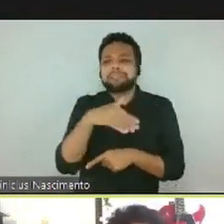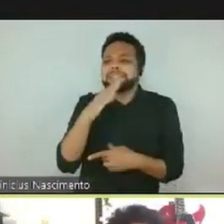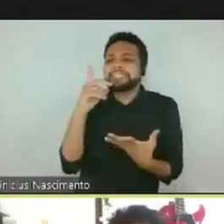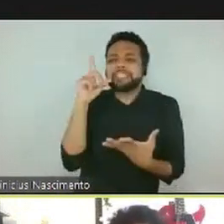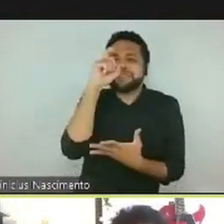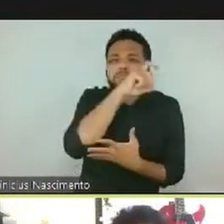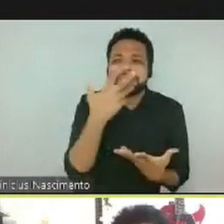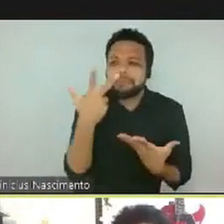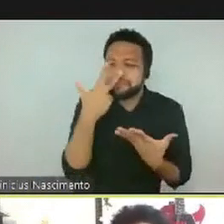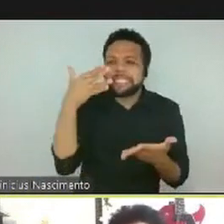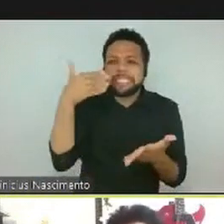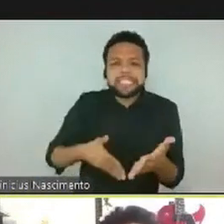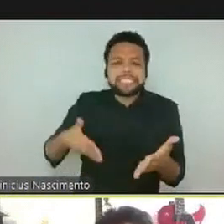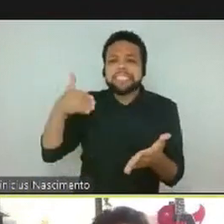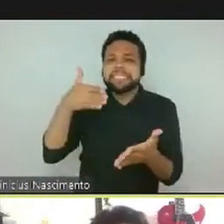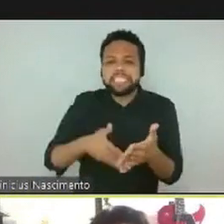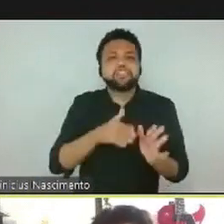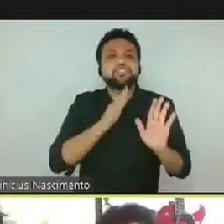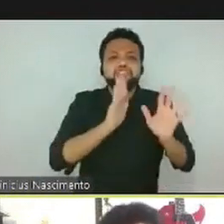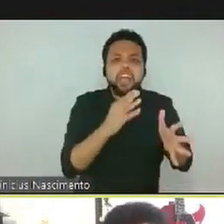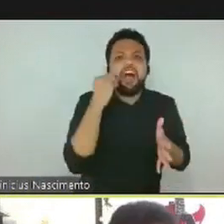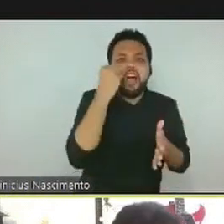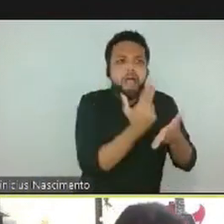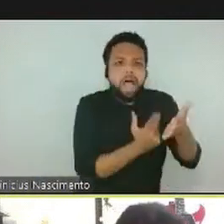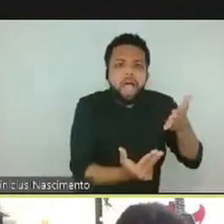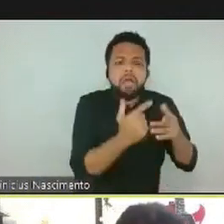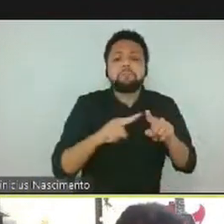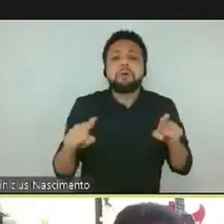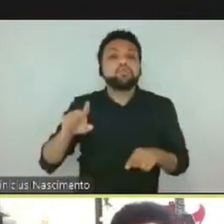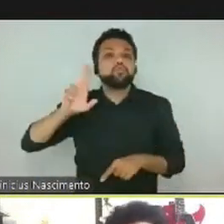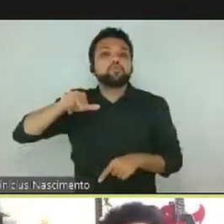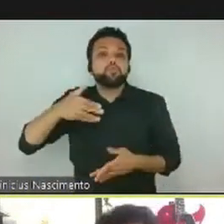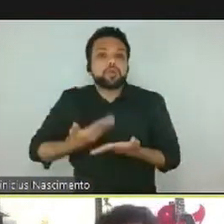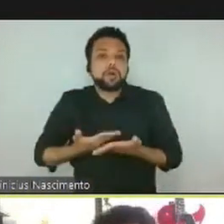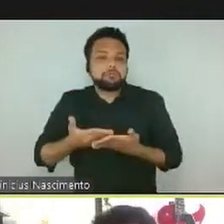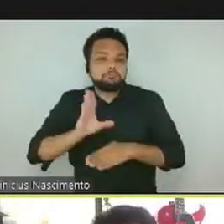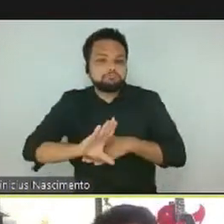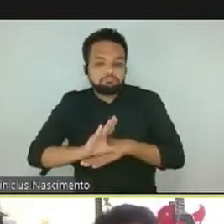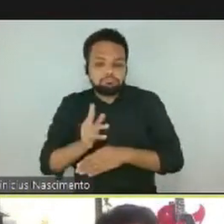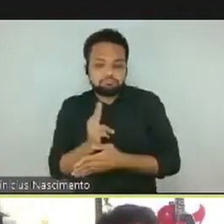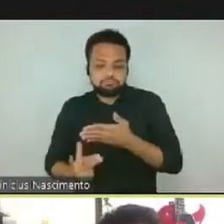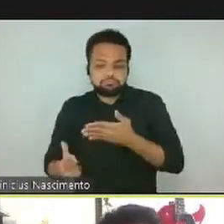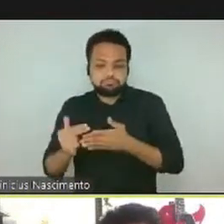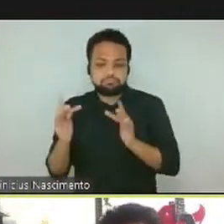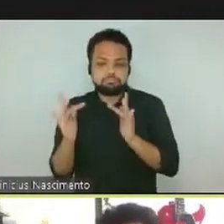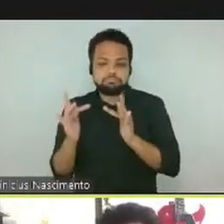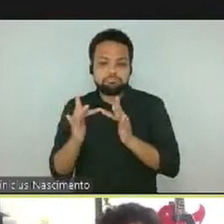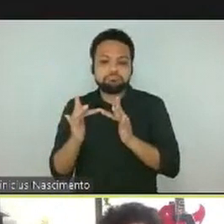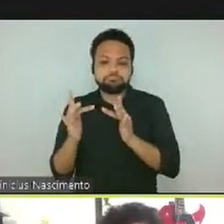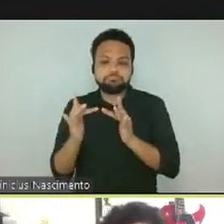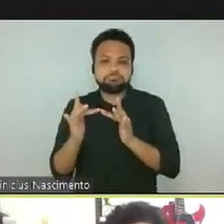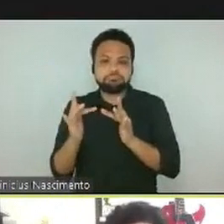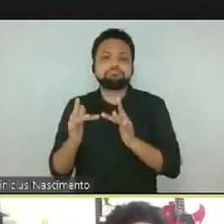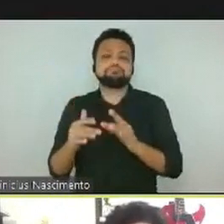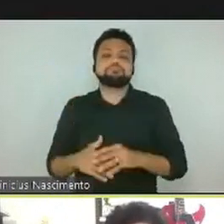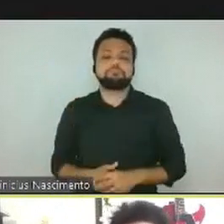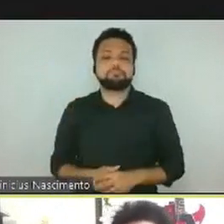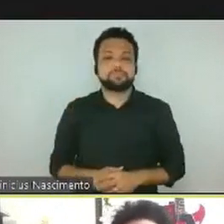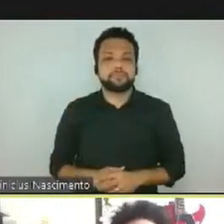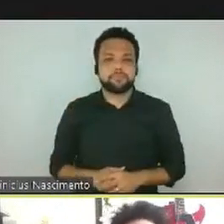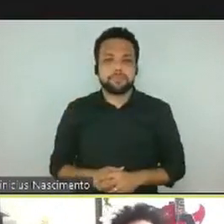de dificuldades porque ele nunca tinha entrado em contato com esses conceitos. E eu